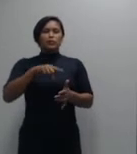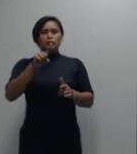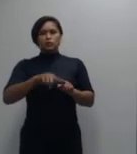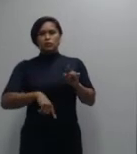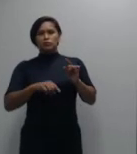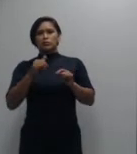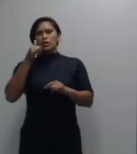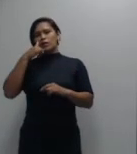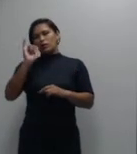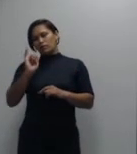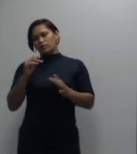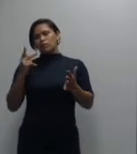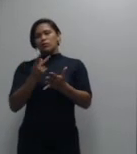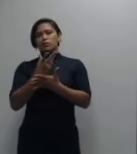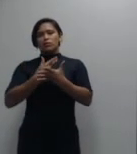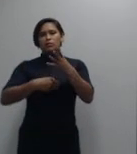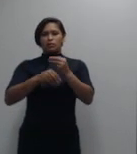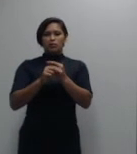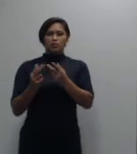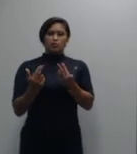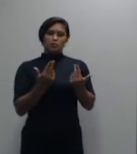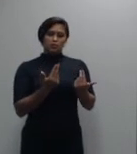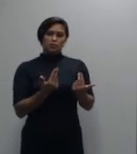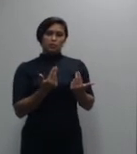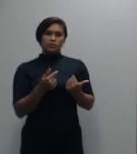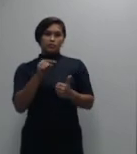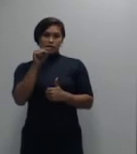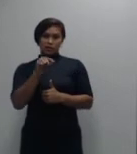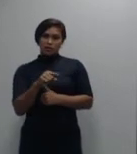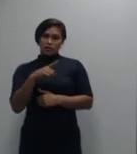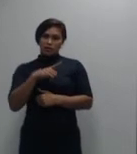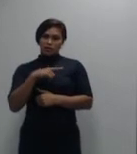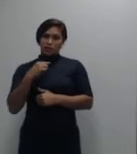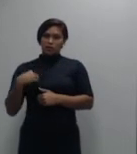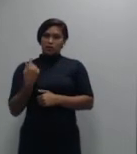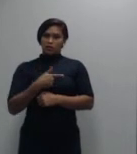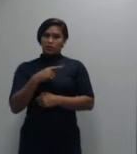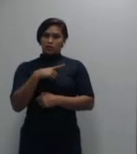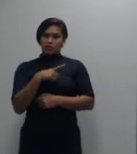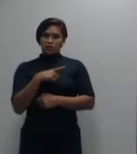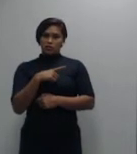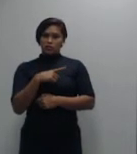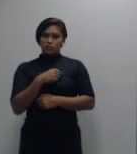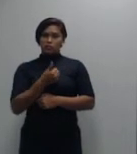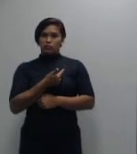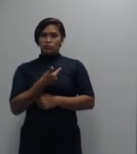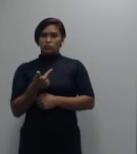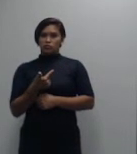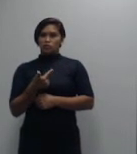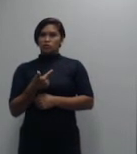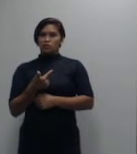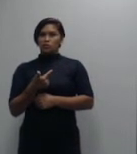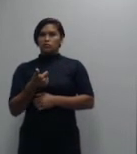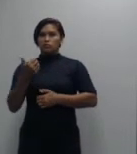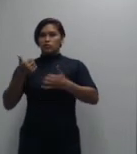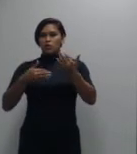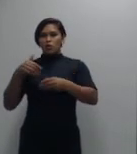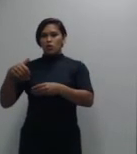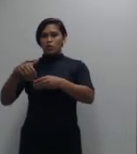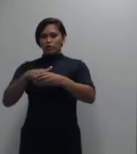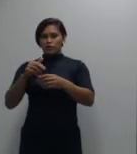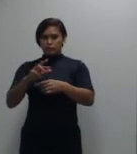evitar a reiteração da mesma conduta Aqui nós temos segundo depreende do voto do eminente